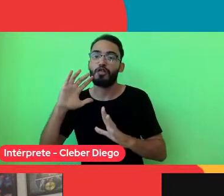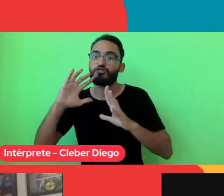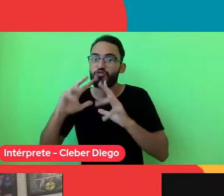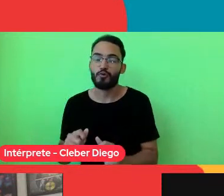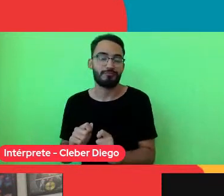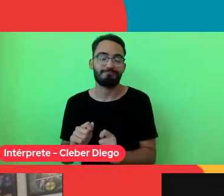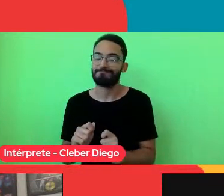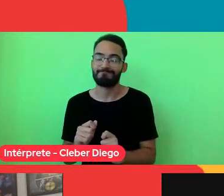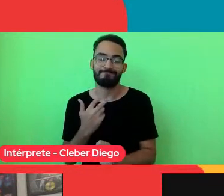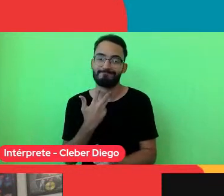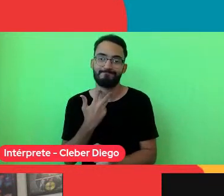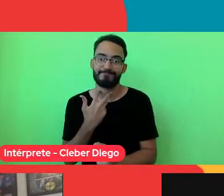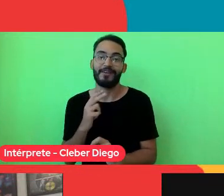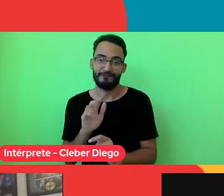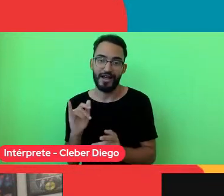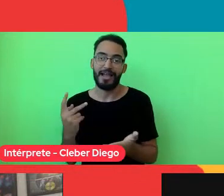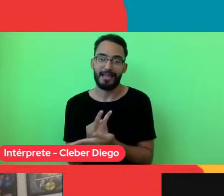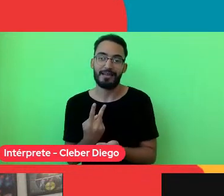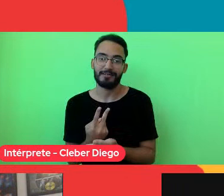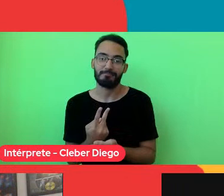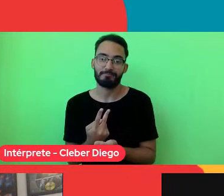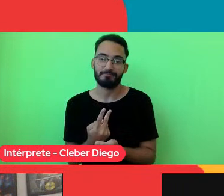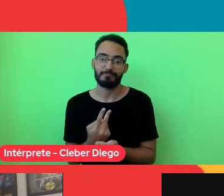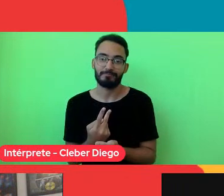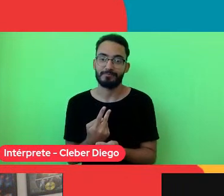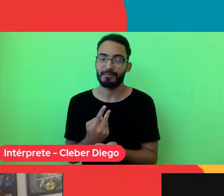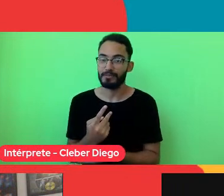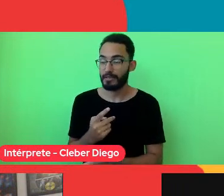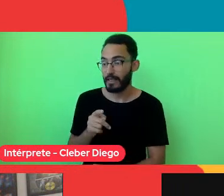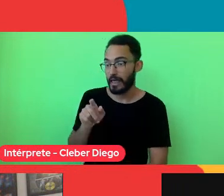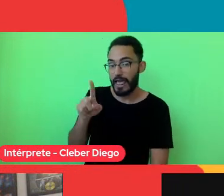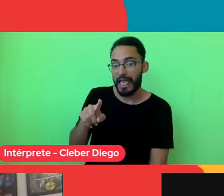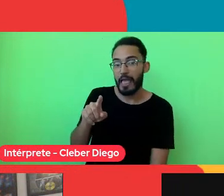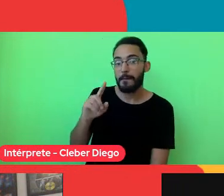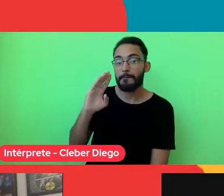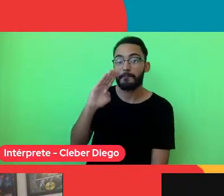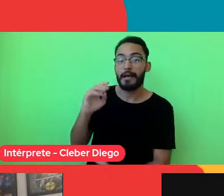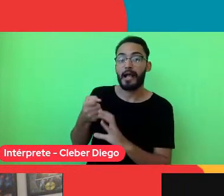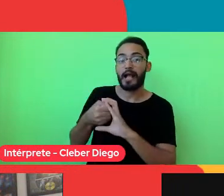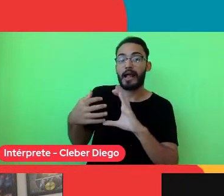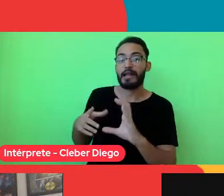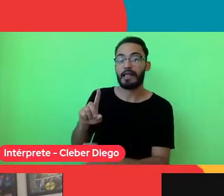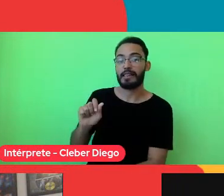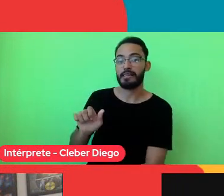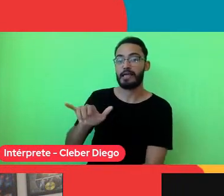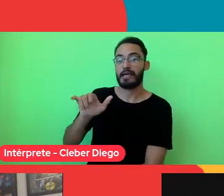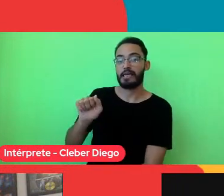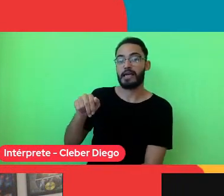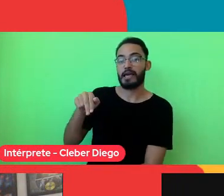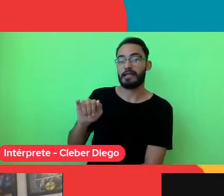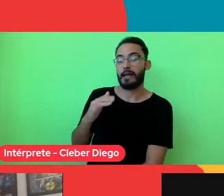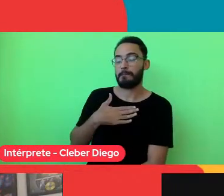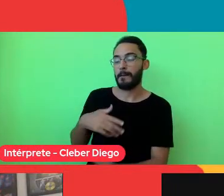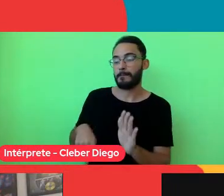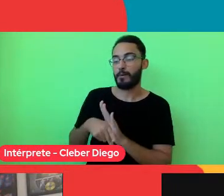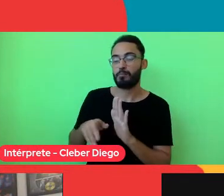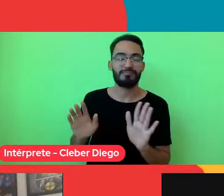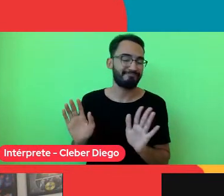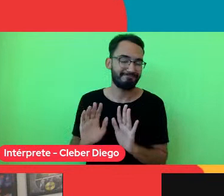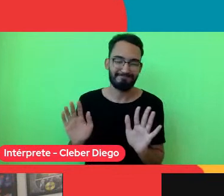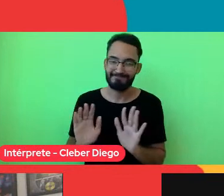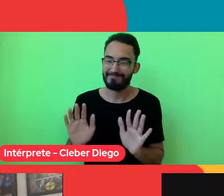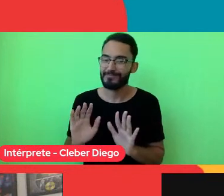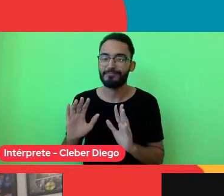errar. Não é uma característica da DAI especificamente, né? Então, você aceitar isso, entender que todo